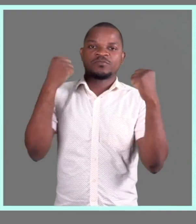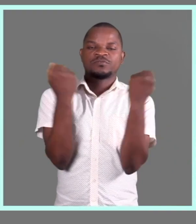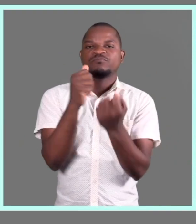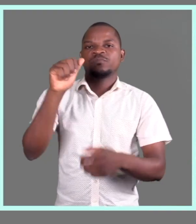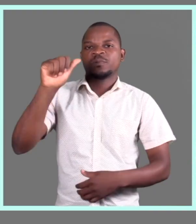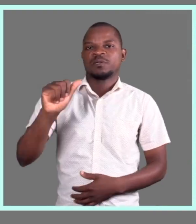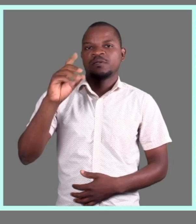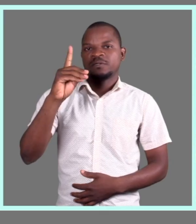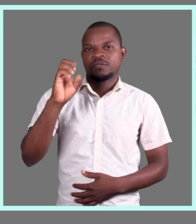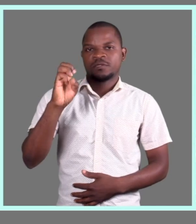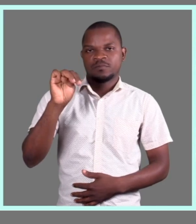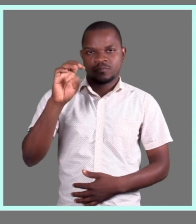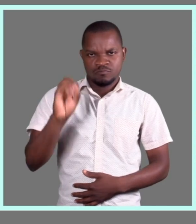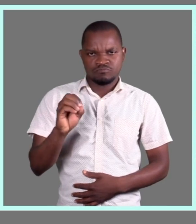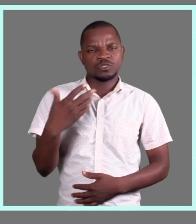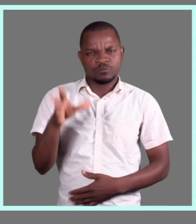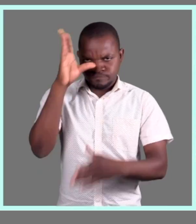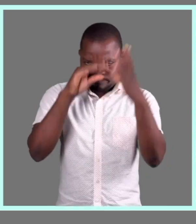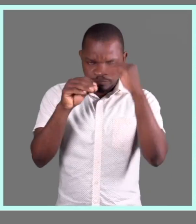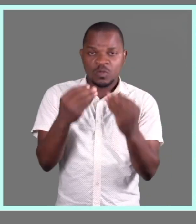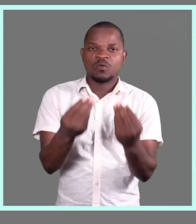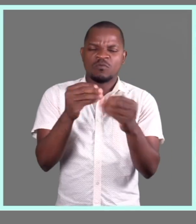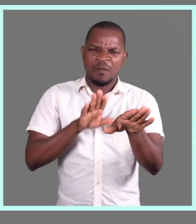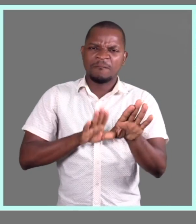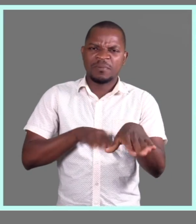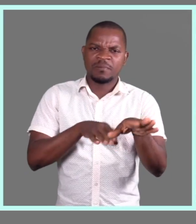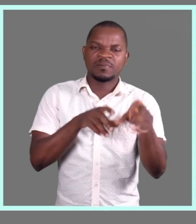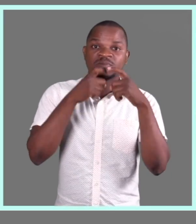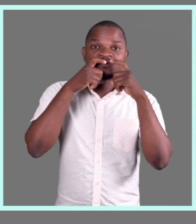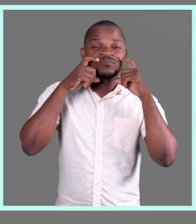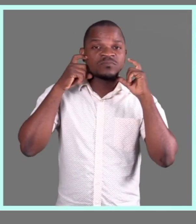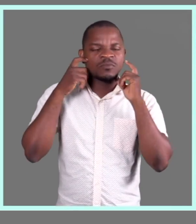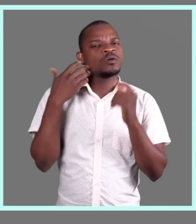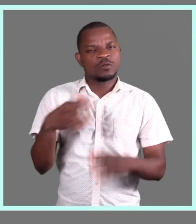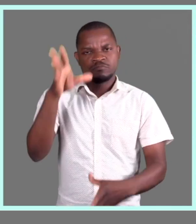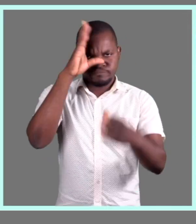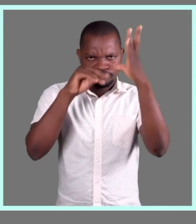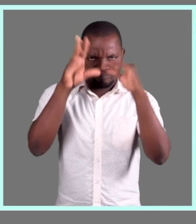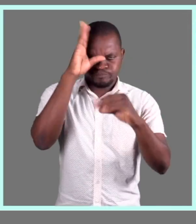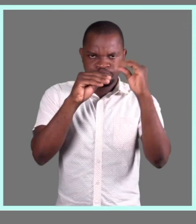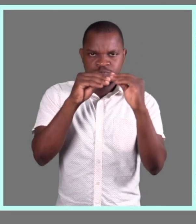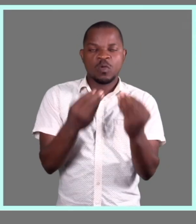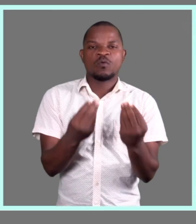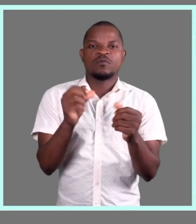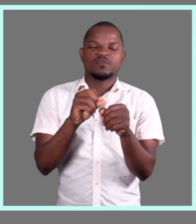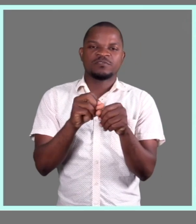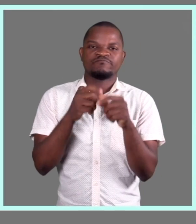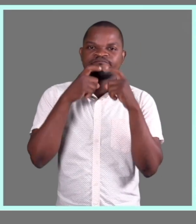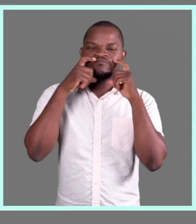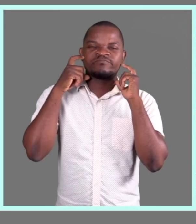que fomos formados, sermos treinados a fazer máscaras. Aprendi lá a fazer as